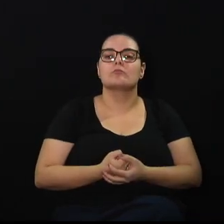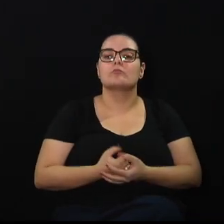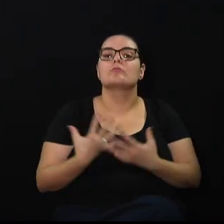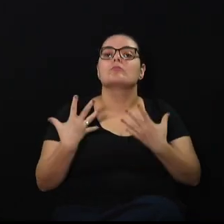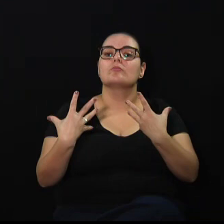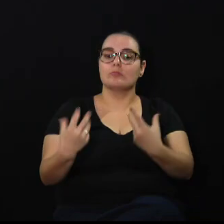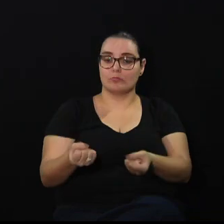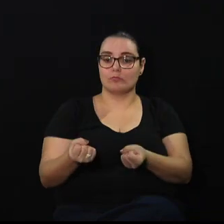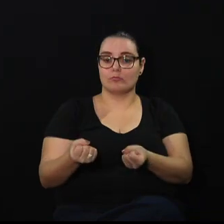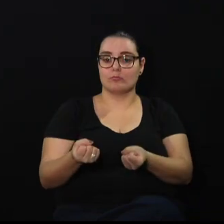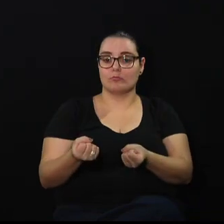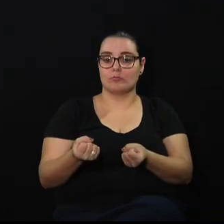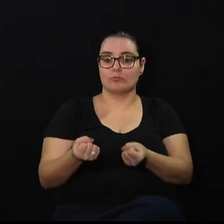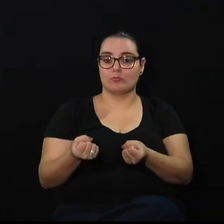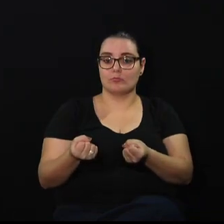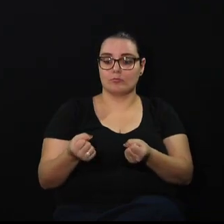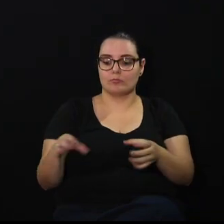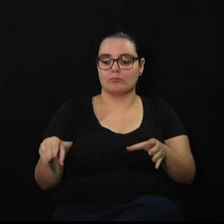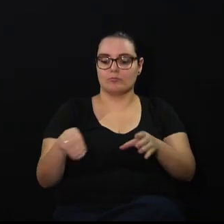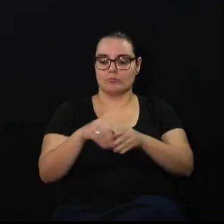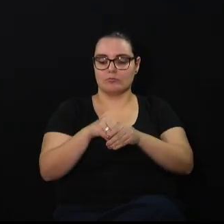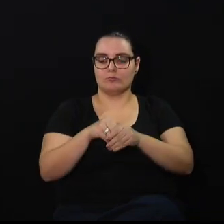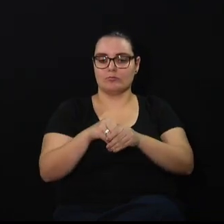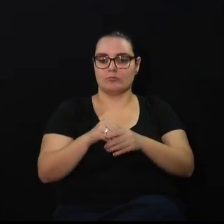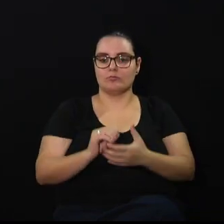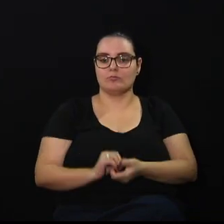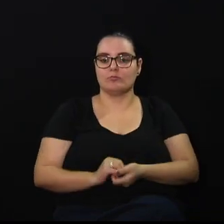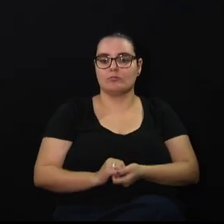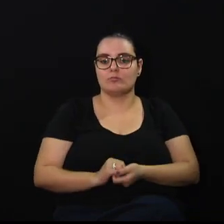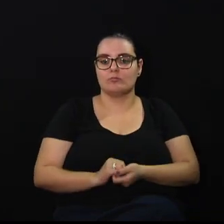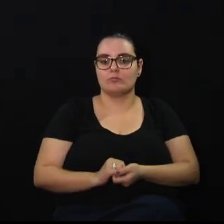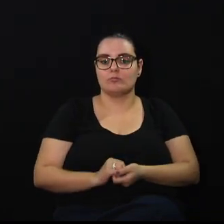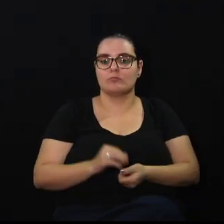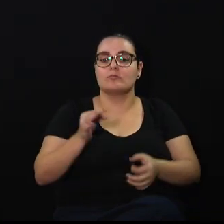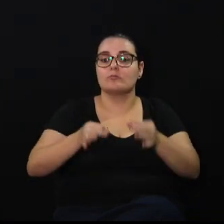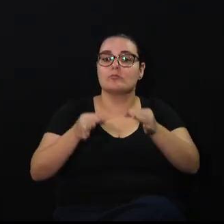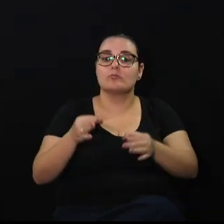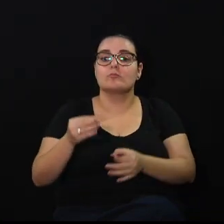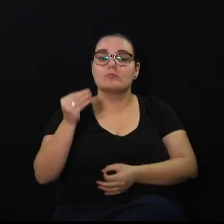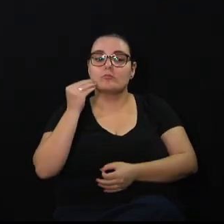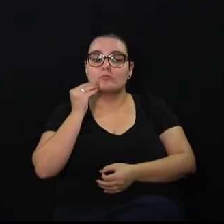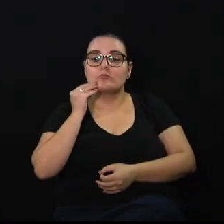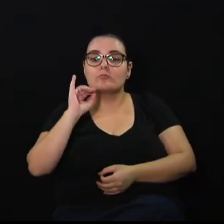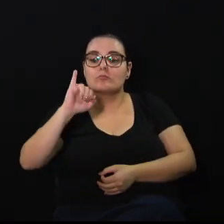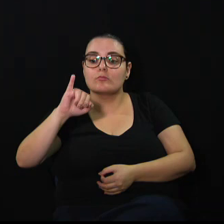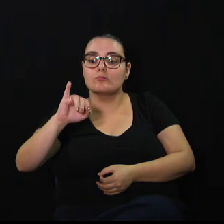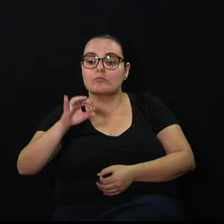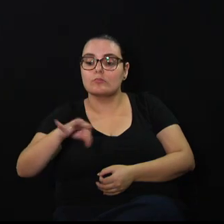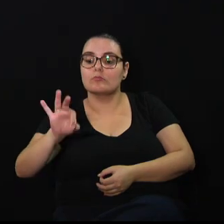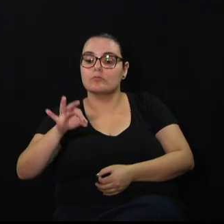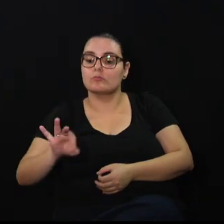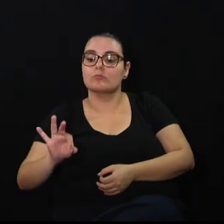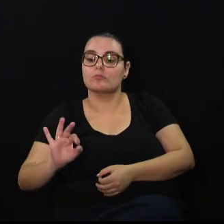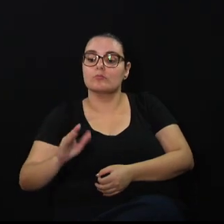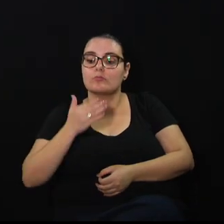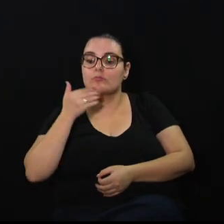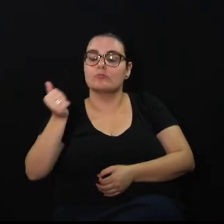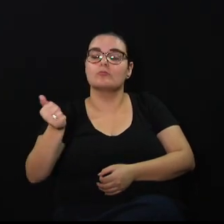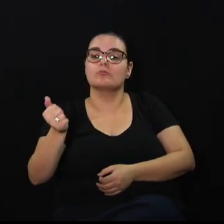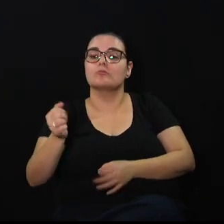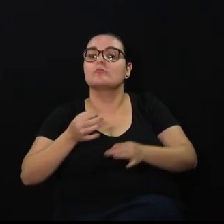para poder se vincular a eles ele entende o diário tenta corrigir isso corrigir como